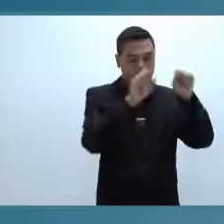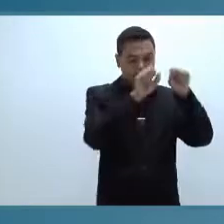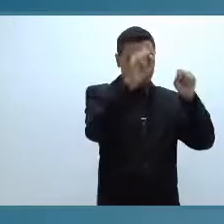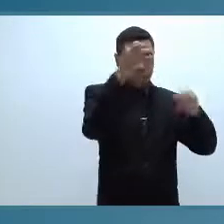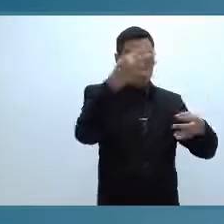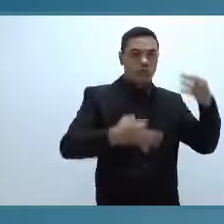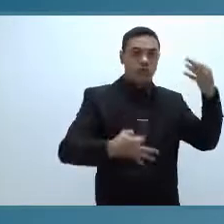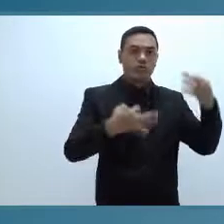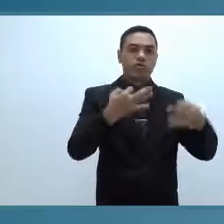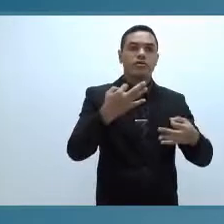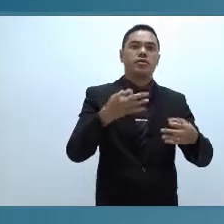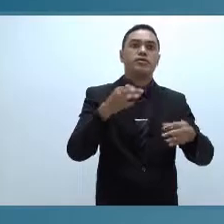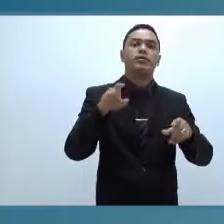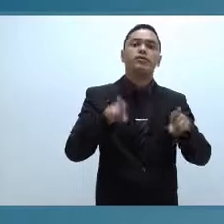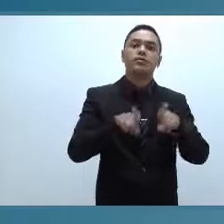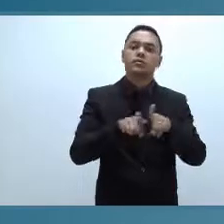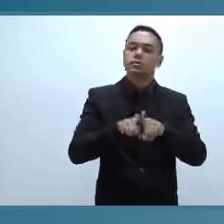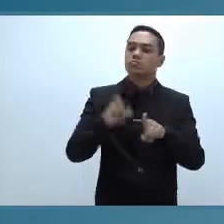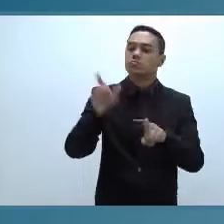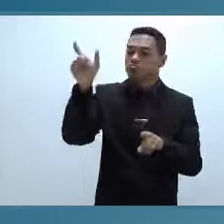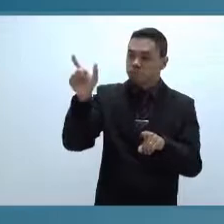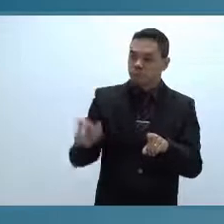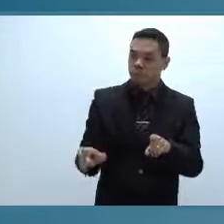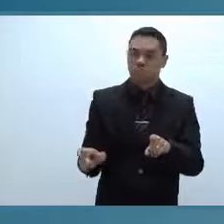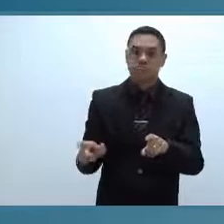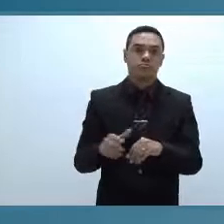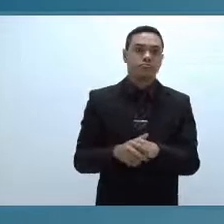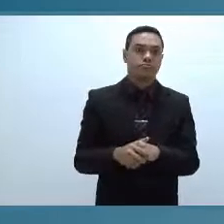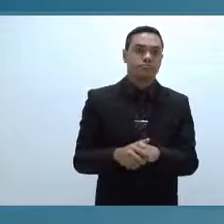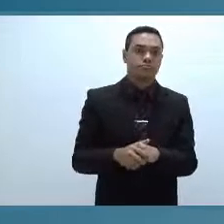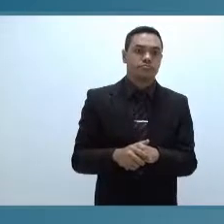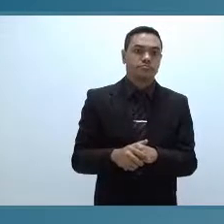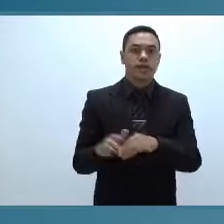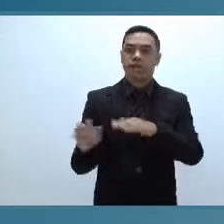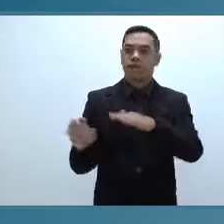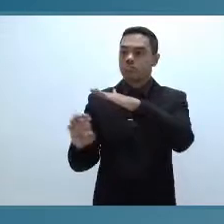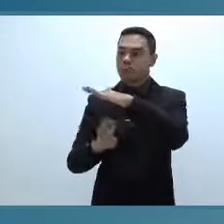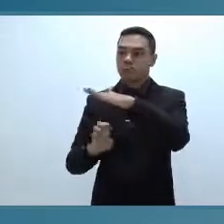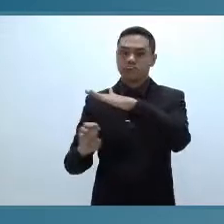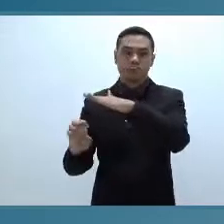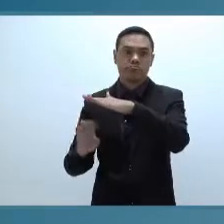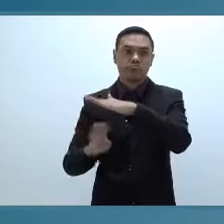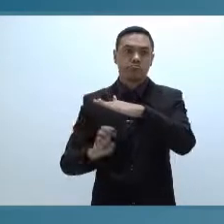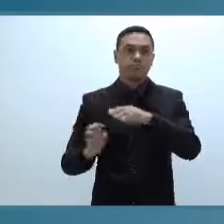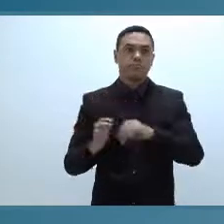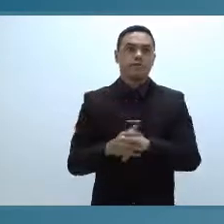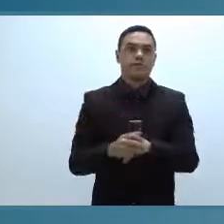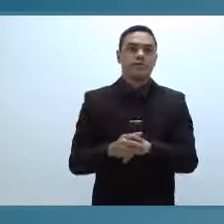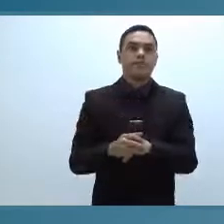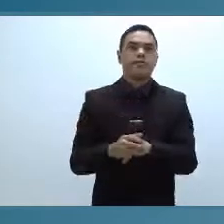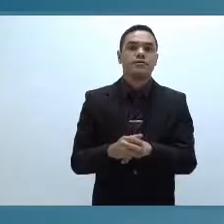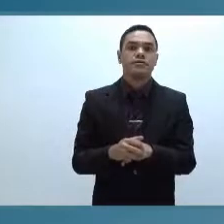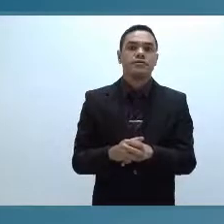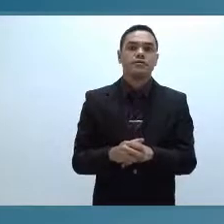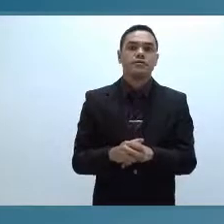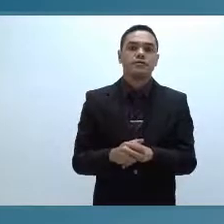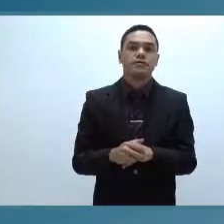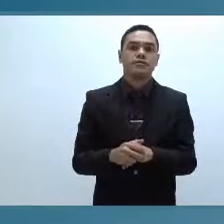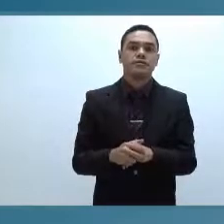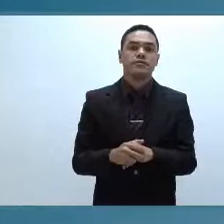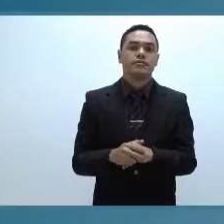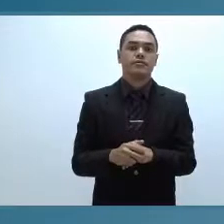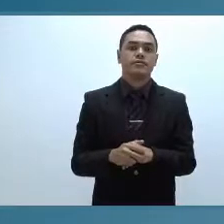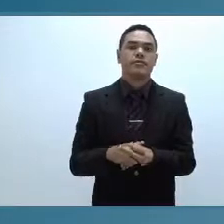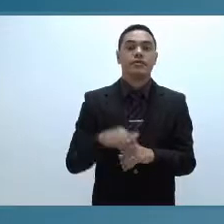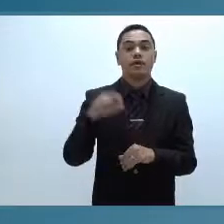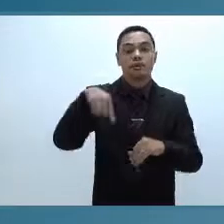vencedora do certame proposto. Com a adoção da nova ferramenta de pagamento, este Tribunal de Justiça